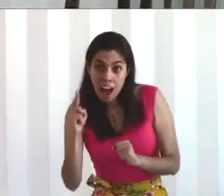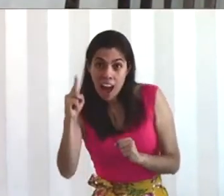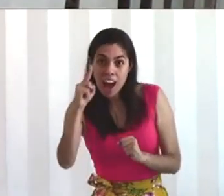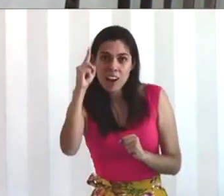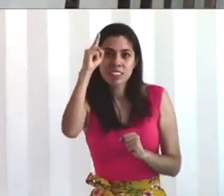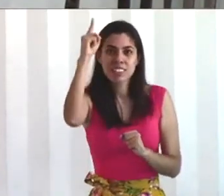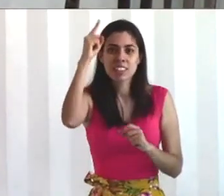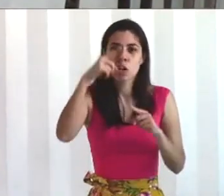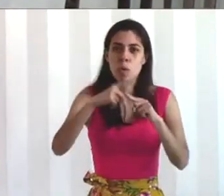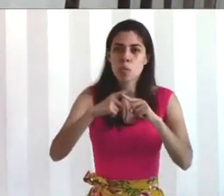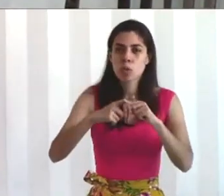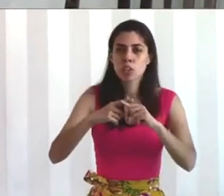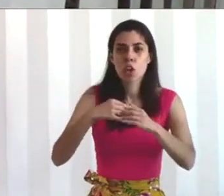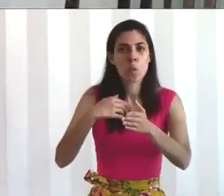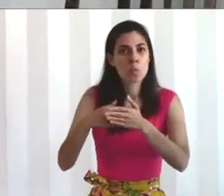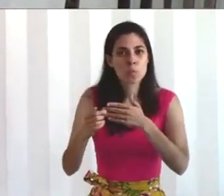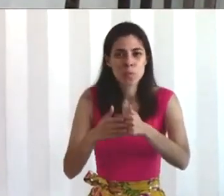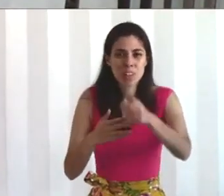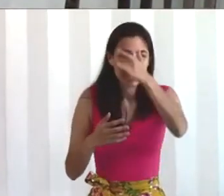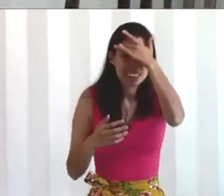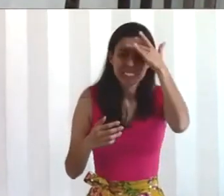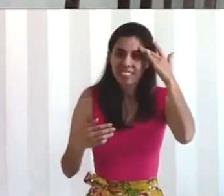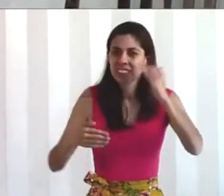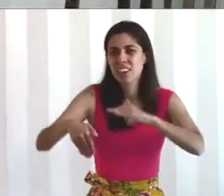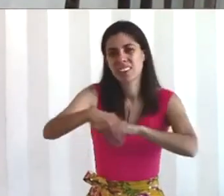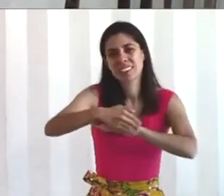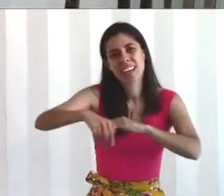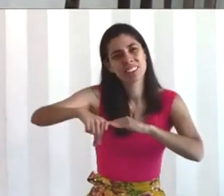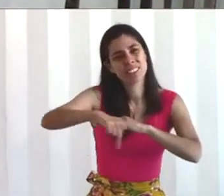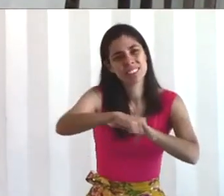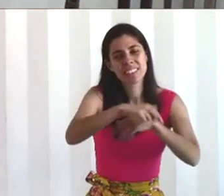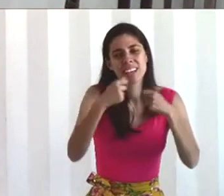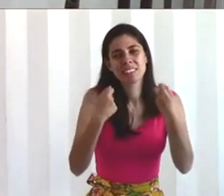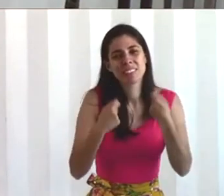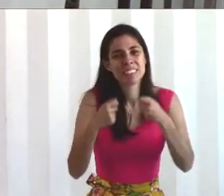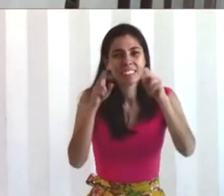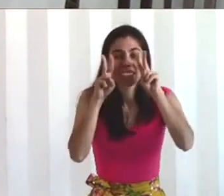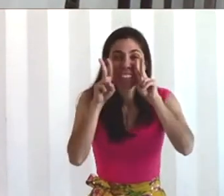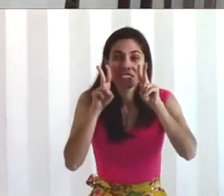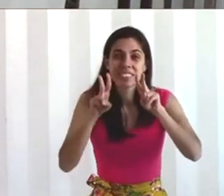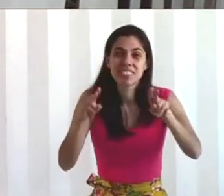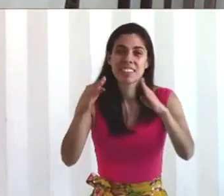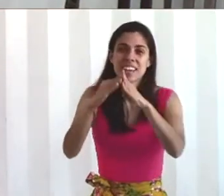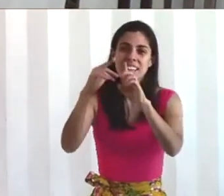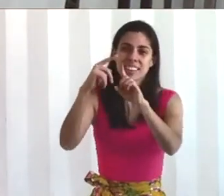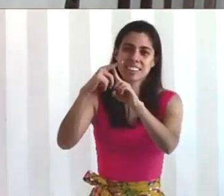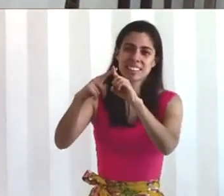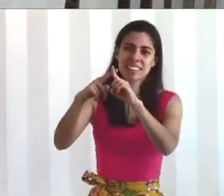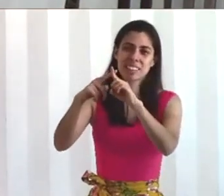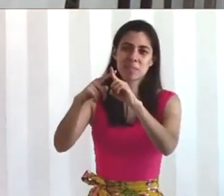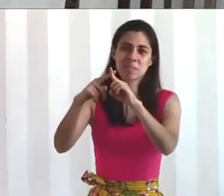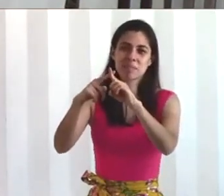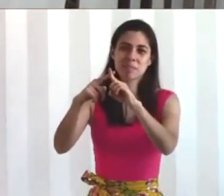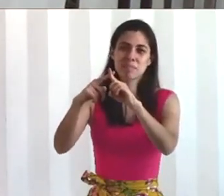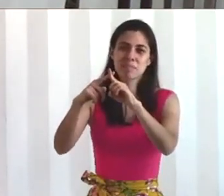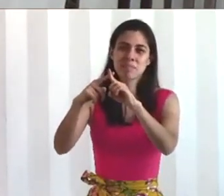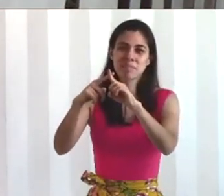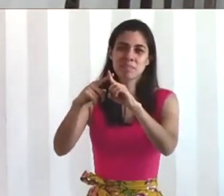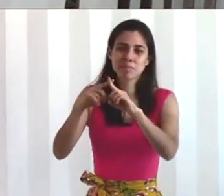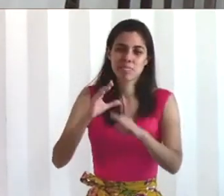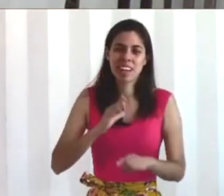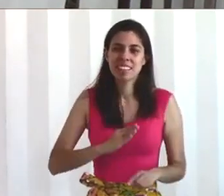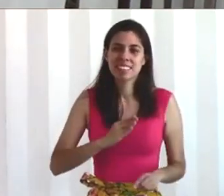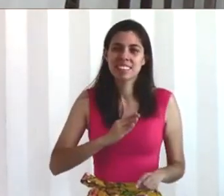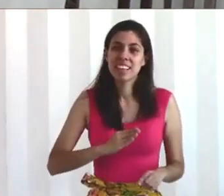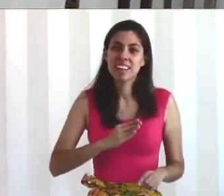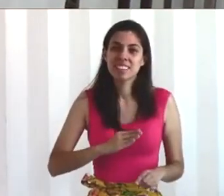verá a Igreja Presbiteriana da Lapa. Assim, a igreja deve ser na cidade. Ela sempre precisa aparecer